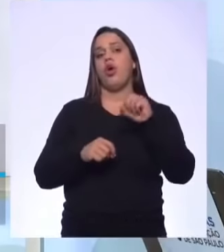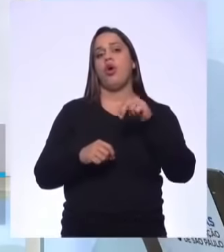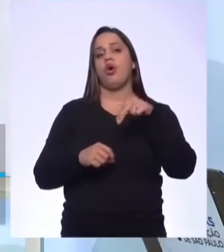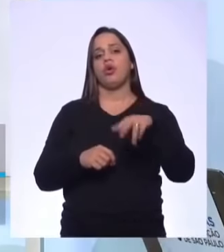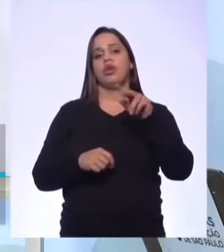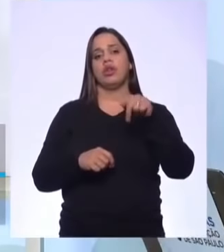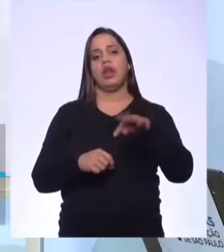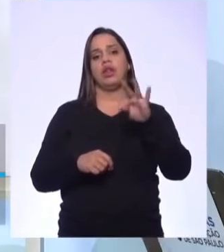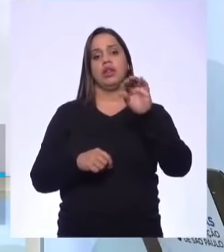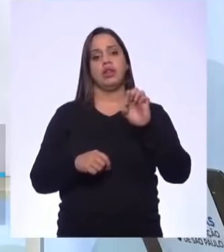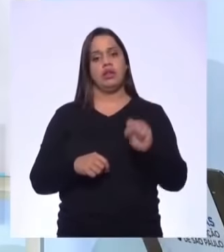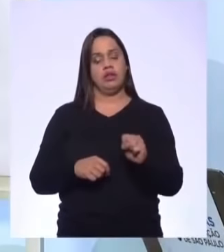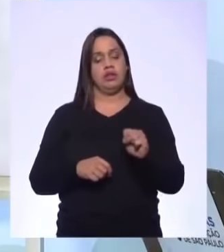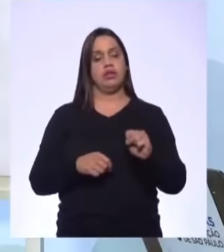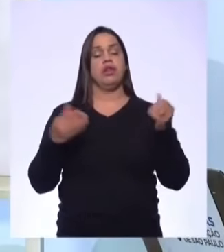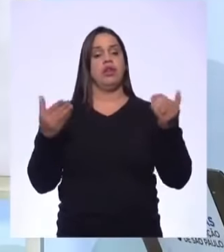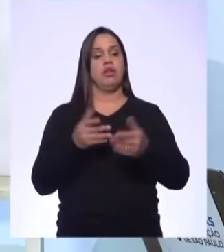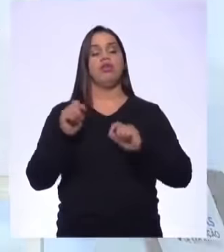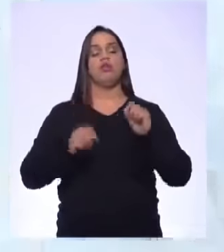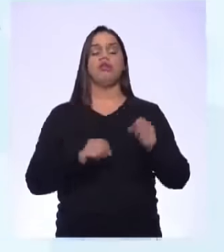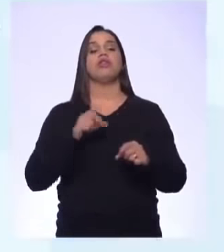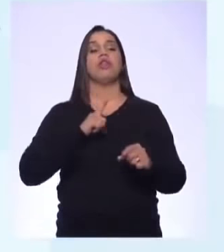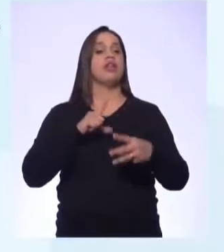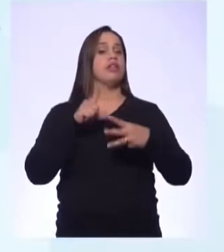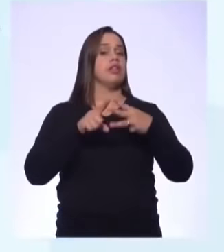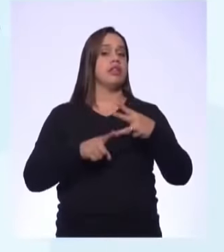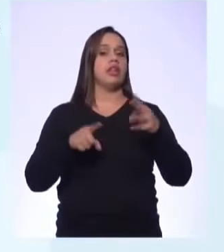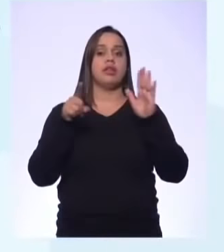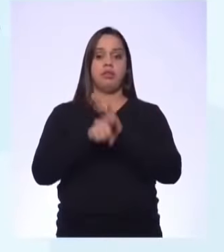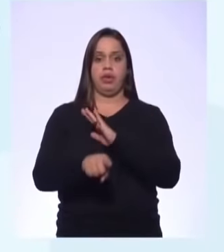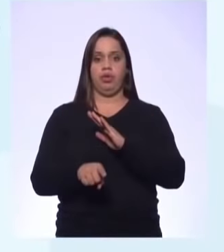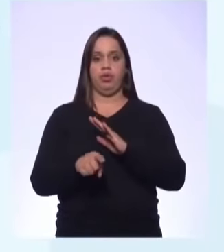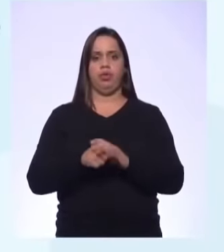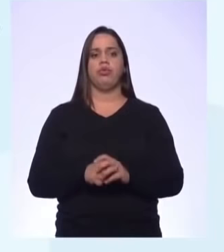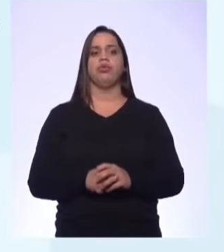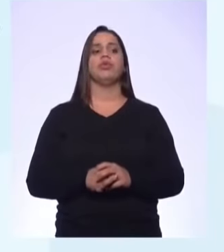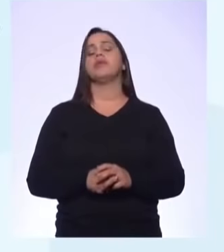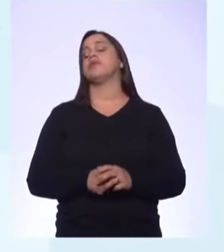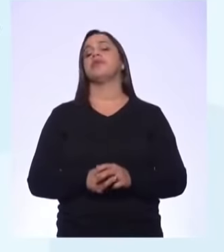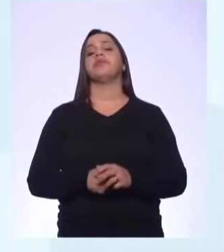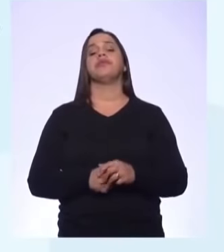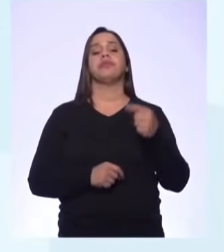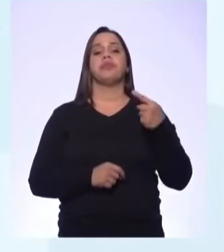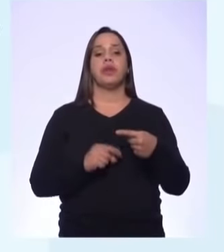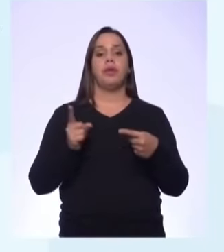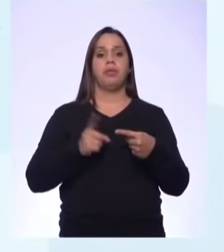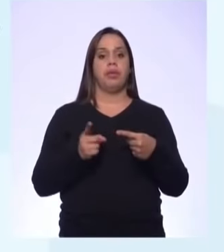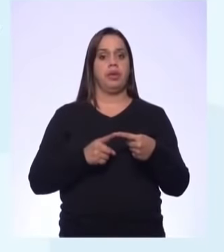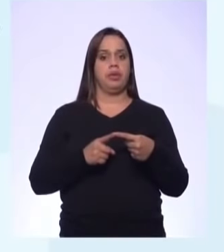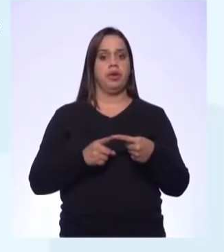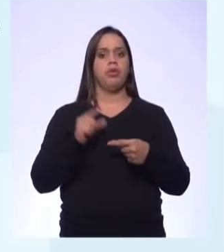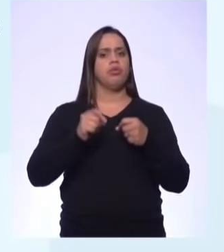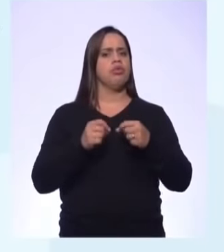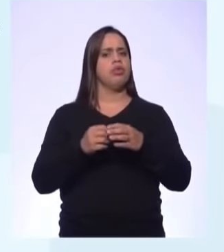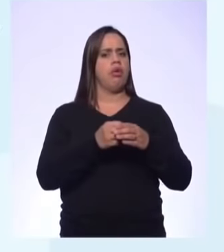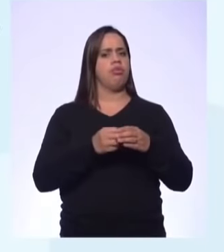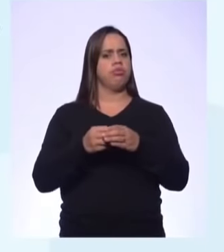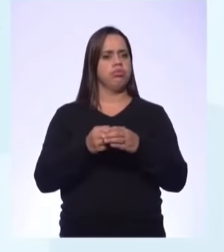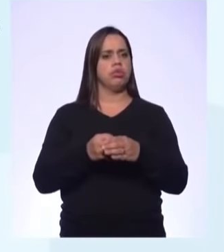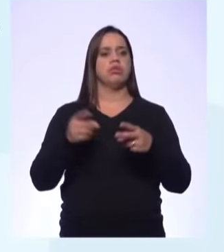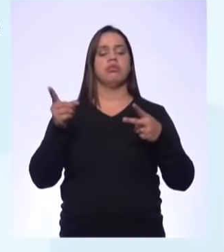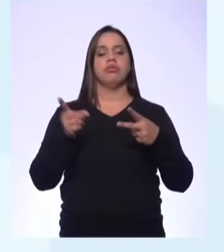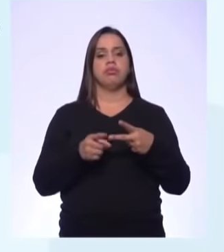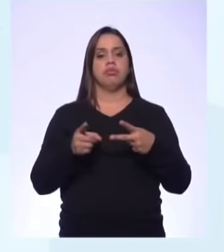são os cognatos. Aqui eu tenho 3 perguntas. What are cells? O que são células? How